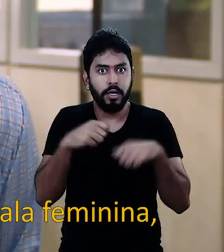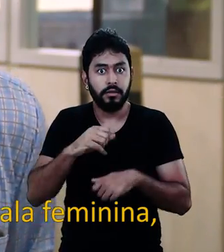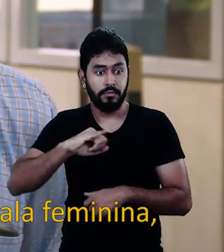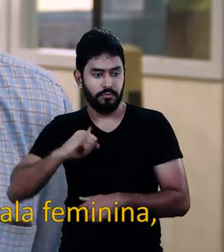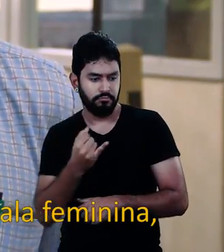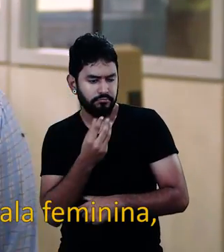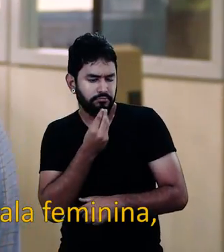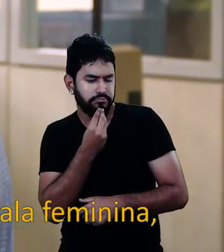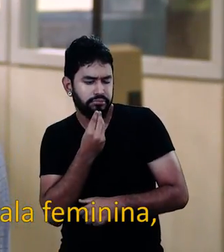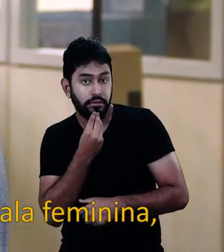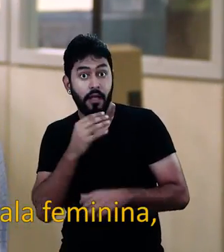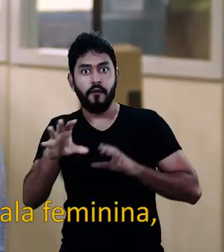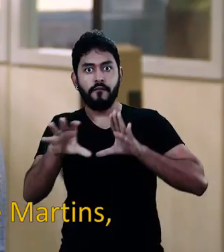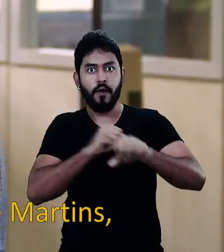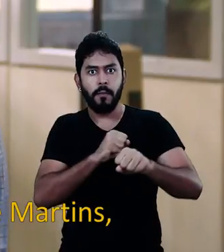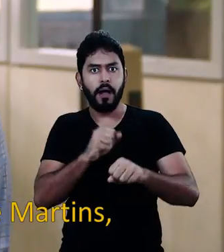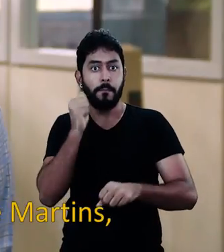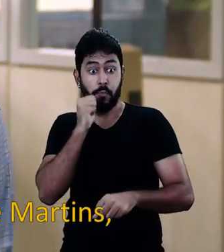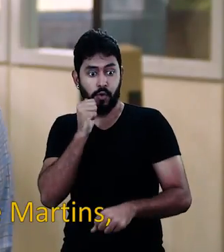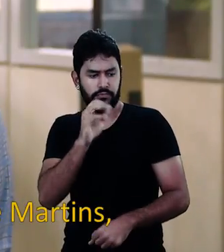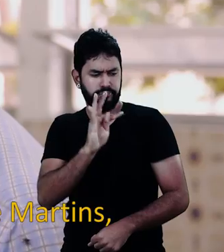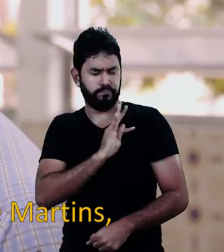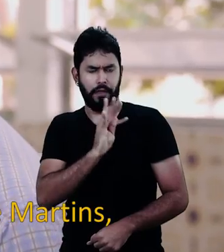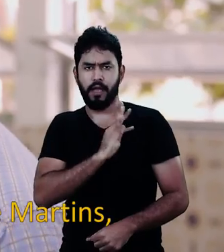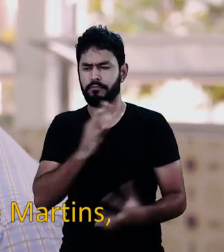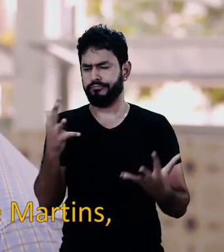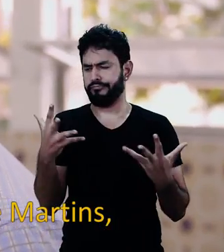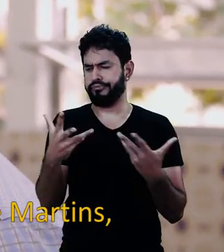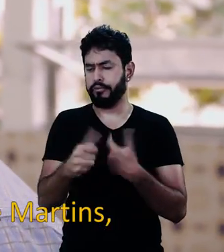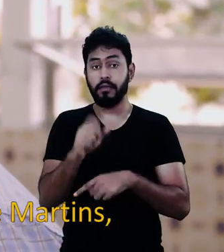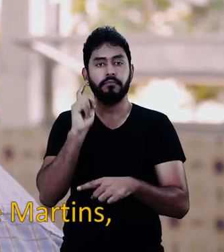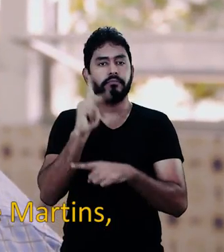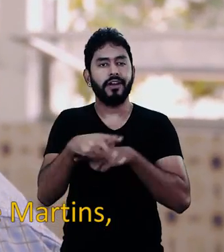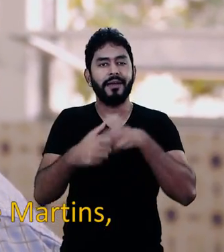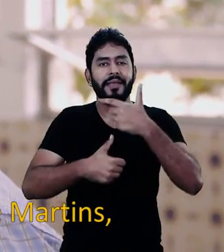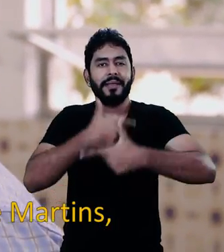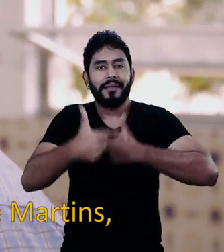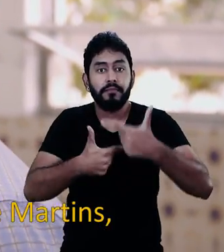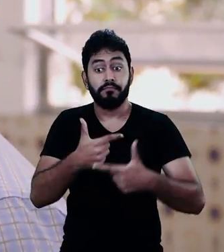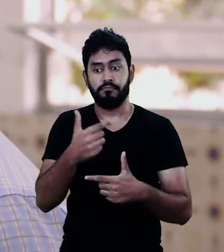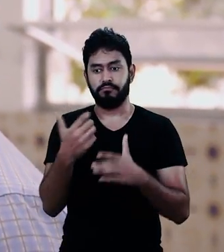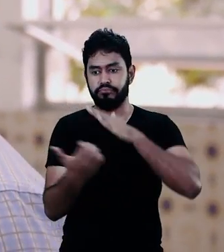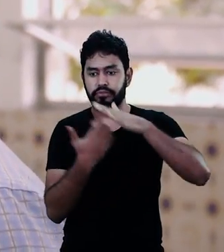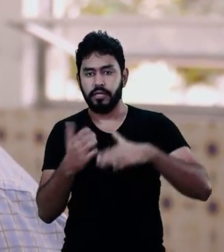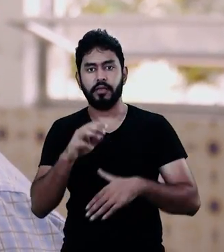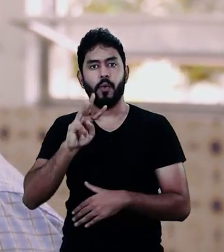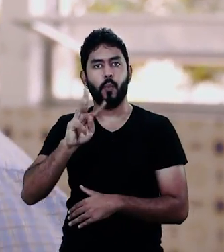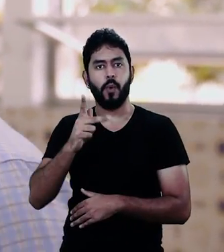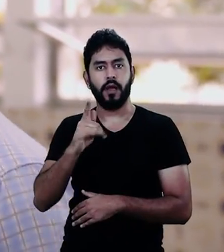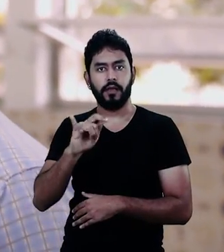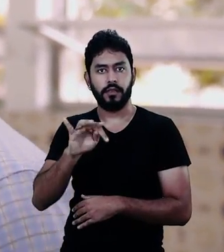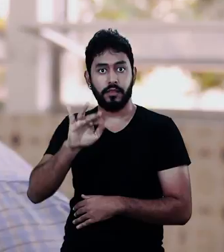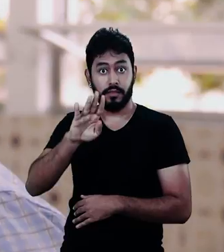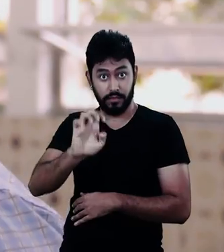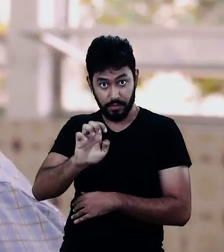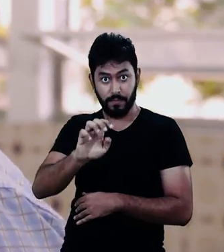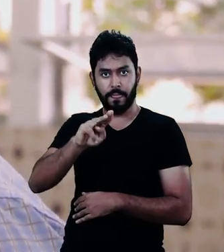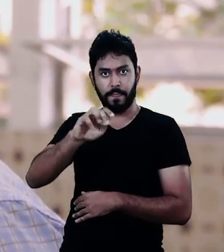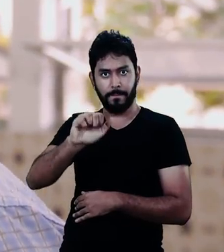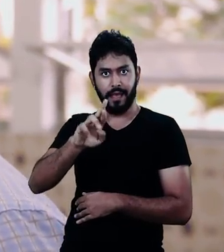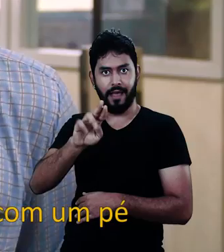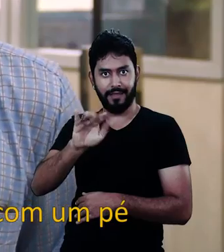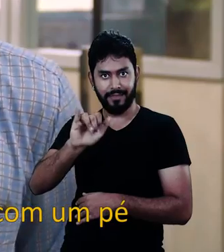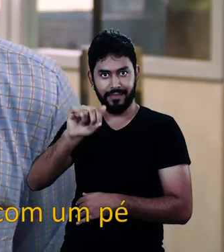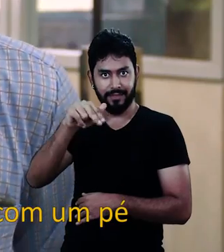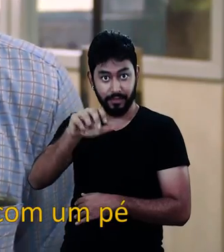oportunidade de formar aqui na ala feminina grandes técnicos, absorvido pela White Martins, absorvido pela Volkswagen, por